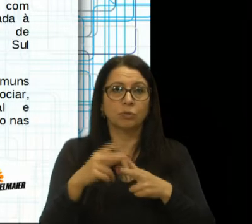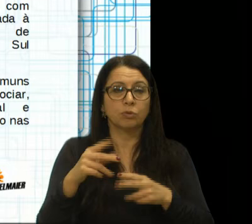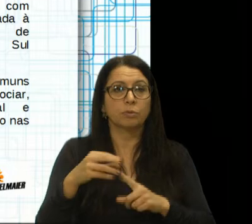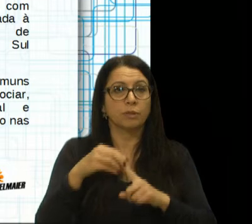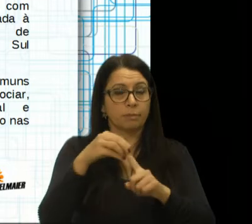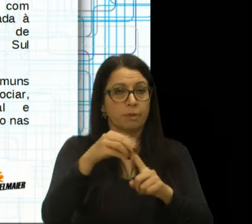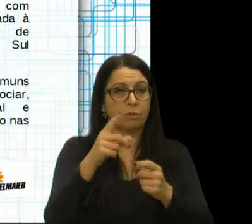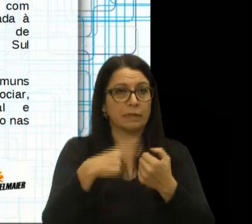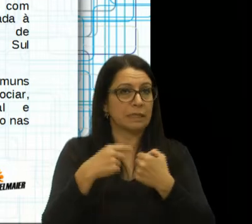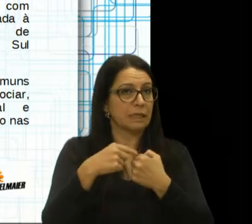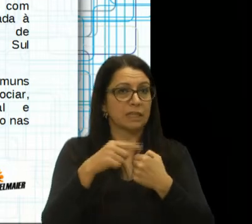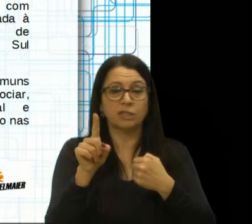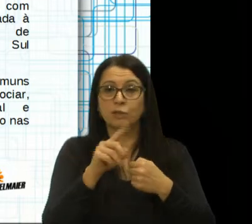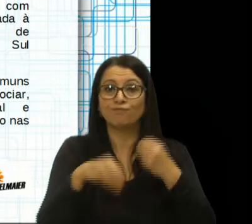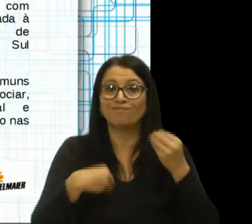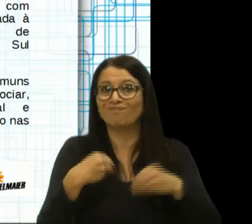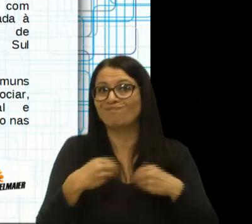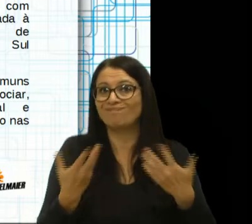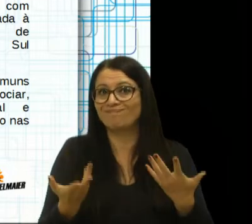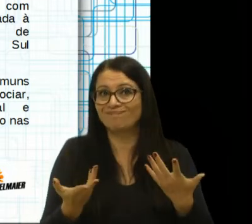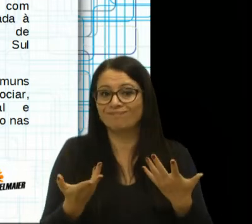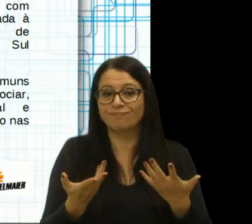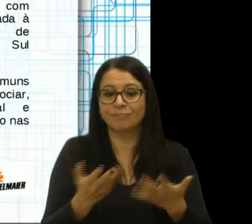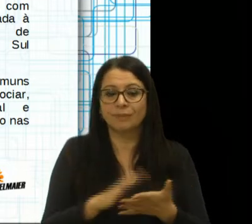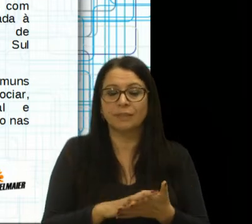principal cidade não se sente